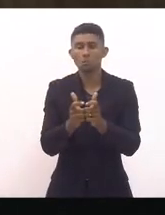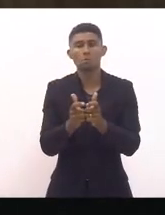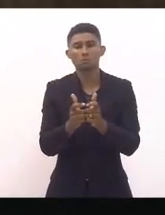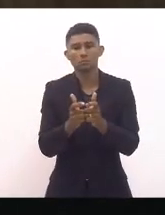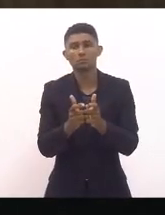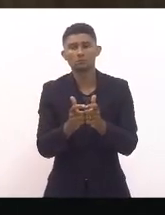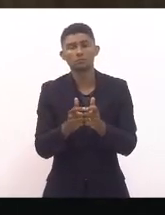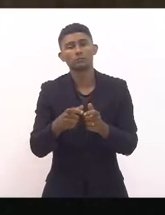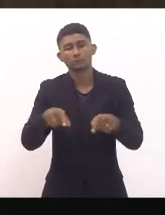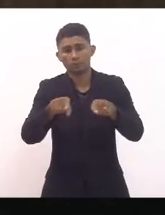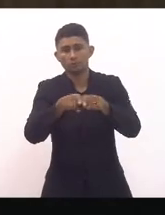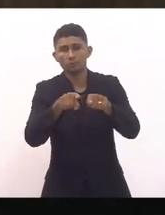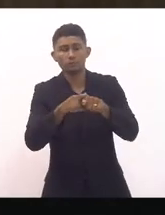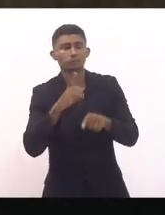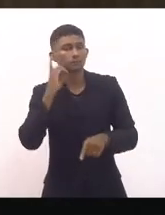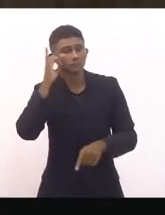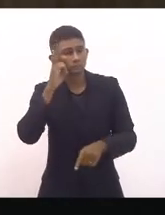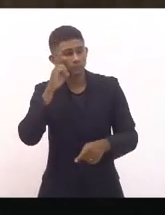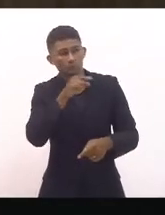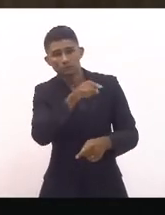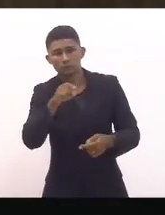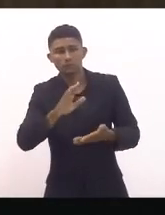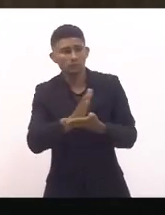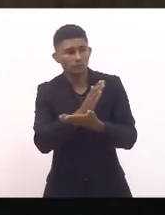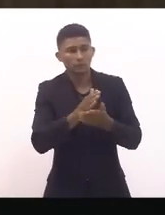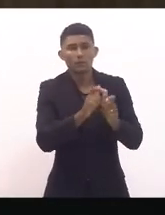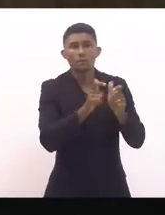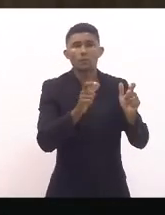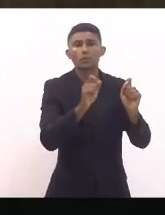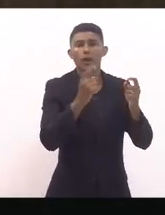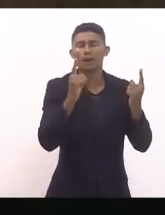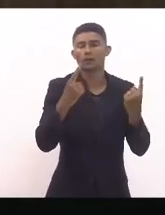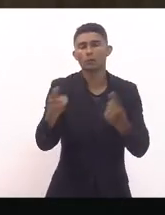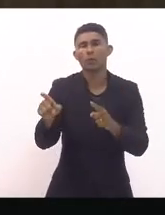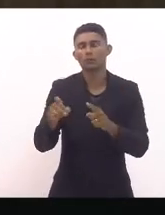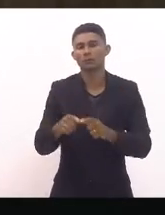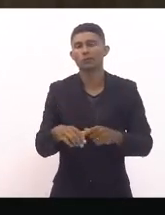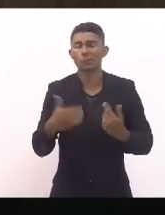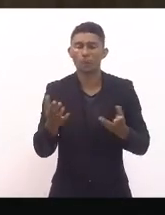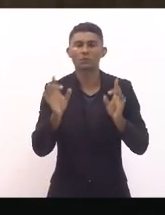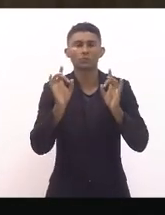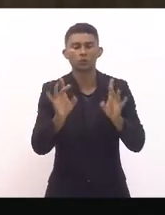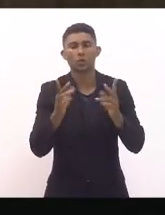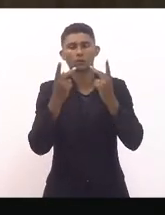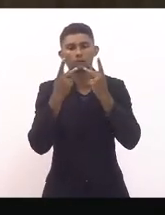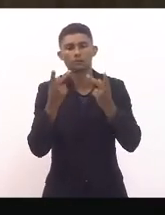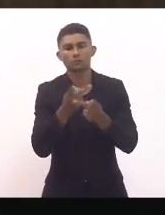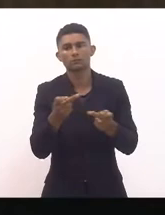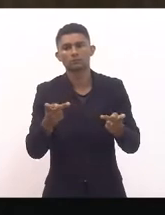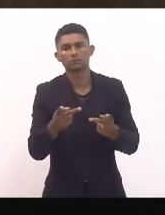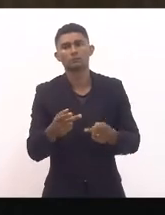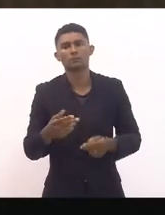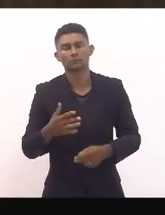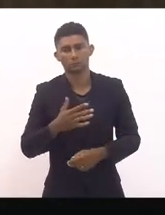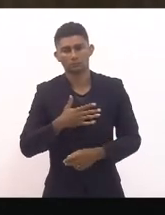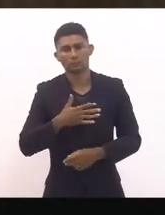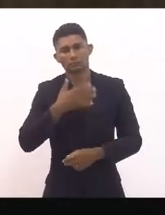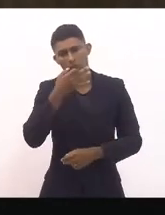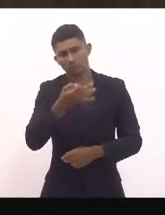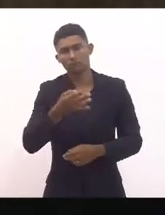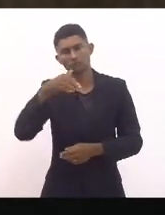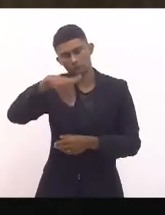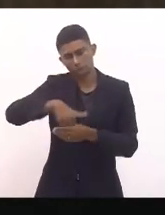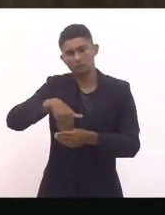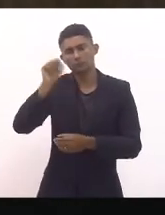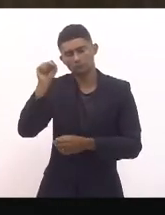boa parte desses deputados são da oposição. Então, só fazer esse registro aqui e dar o meu voto